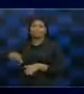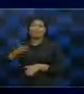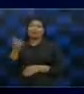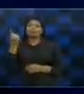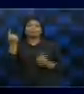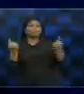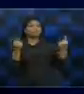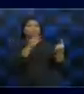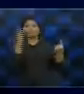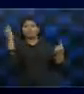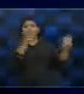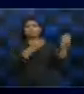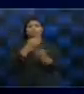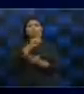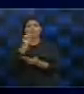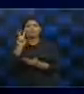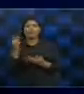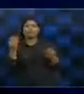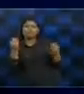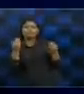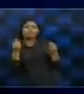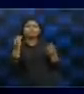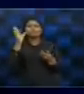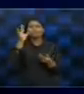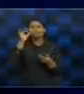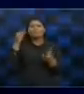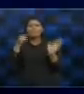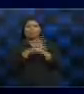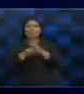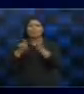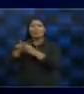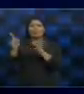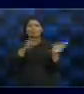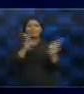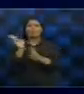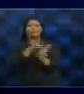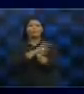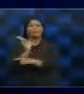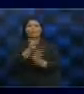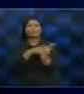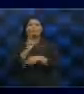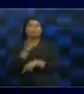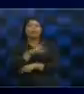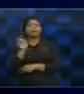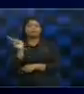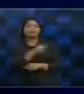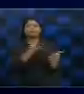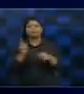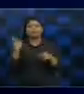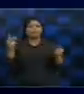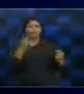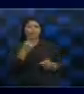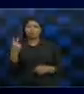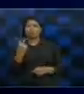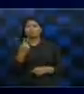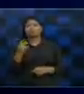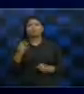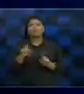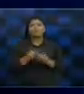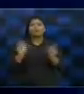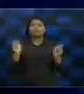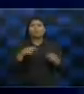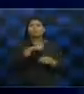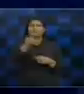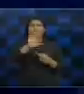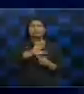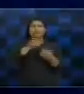apreciar muito perguntas, respostas, réplicas e tréplicas dos candidatos entre si, numa abordagem visando mostrar